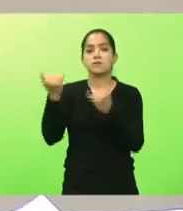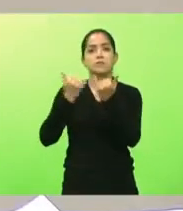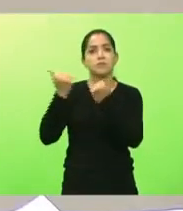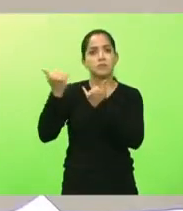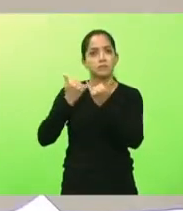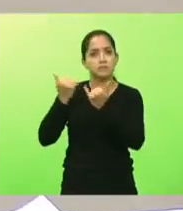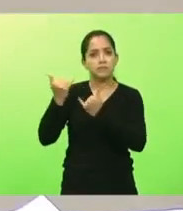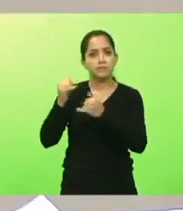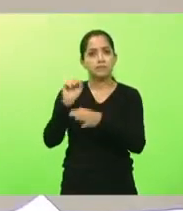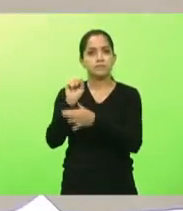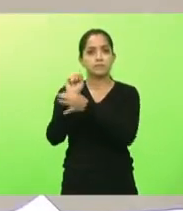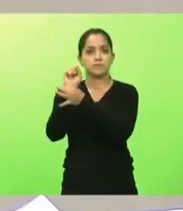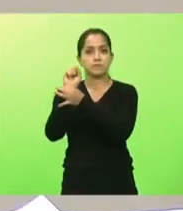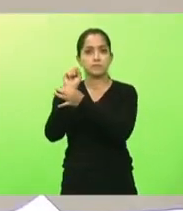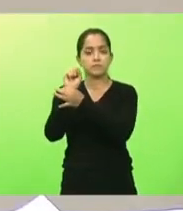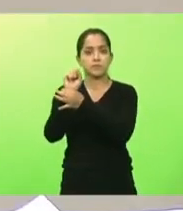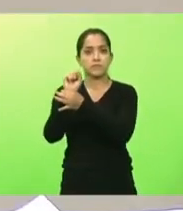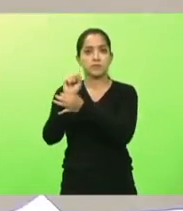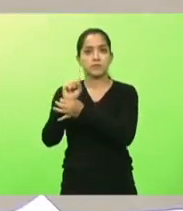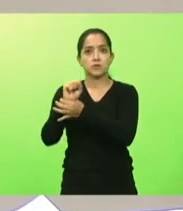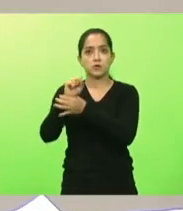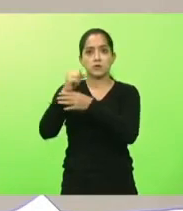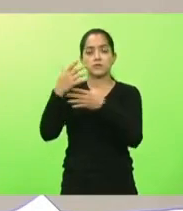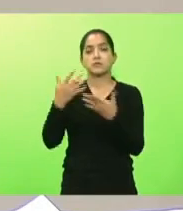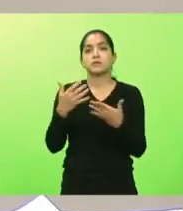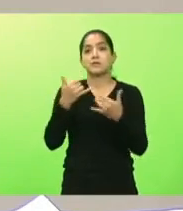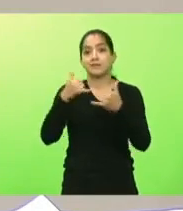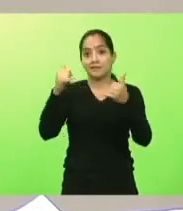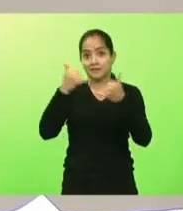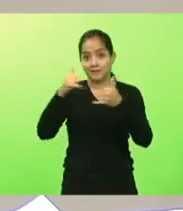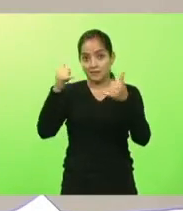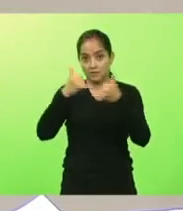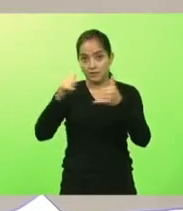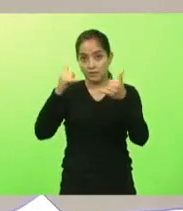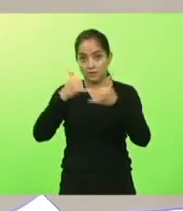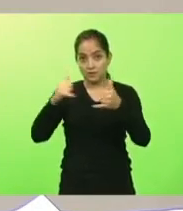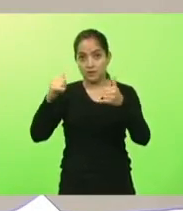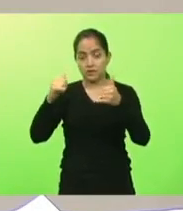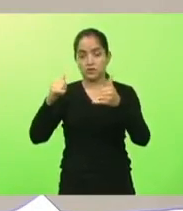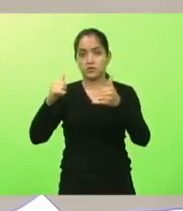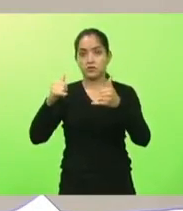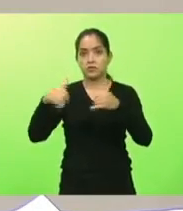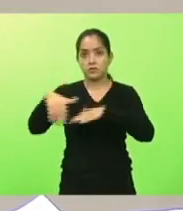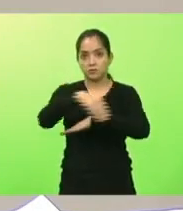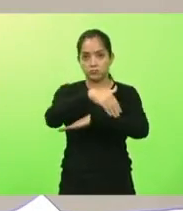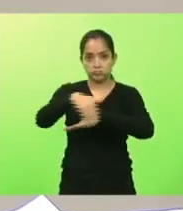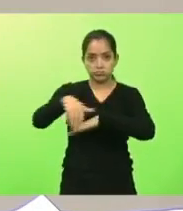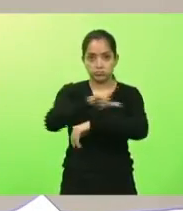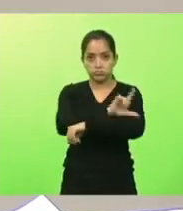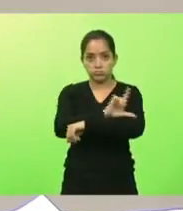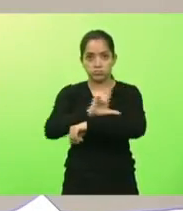da segurança nas torres de energia que ficam na Avenida das Torres, na lateral de